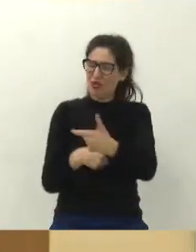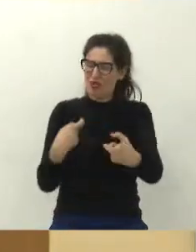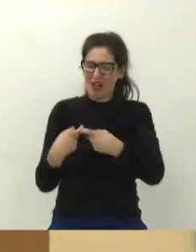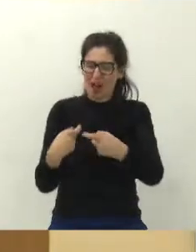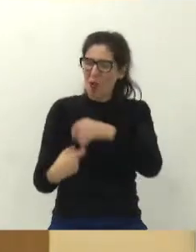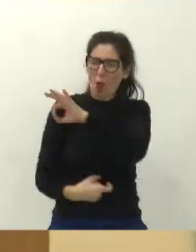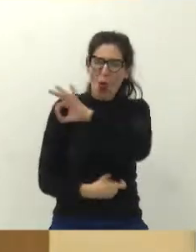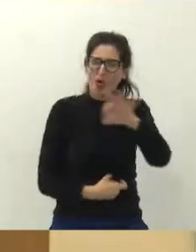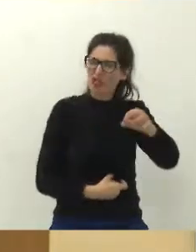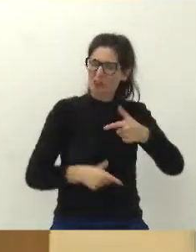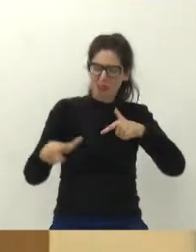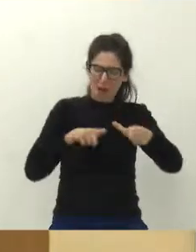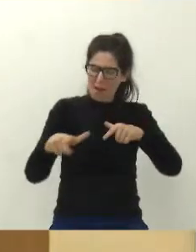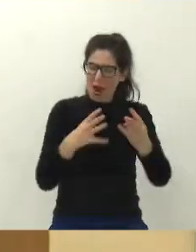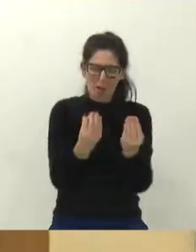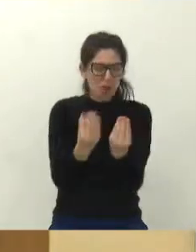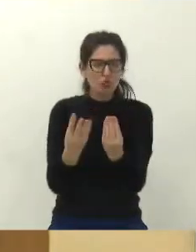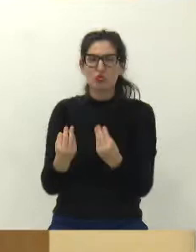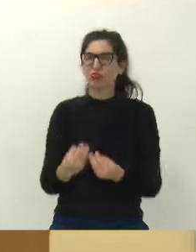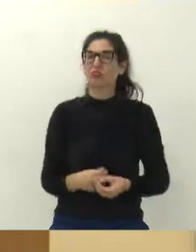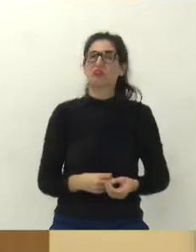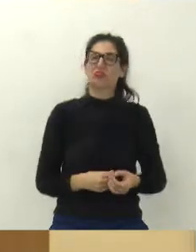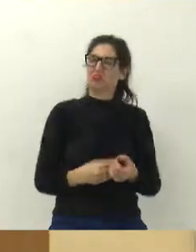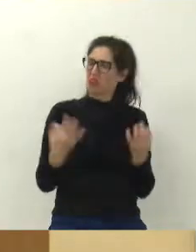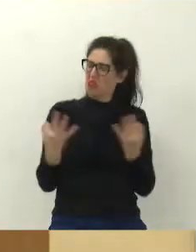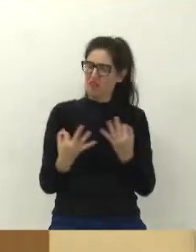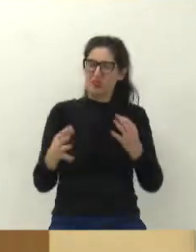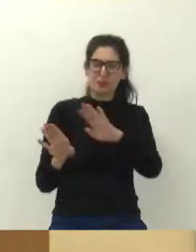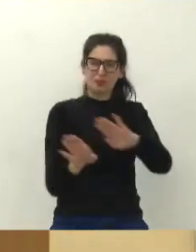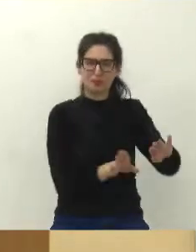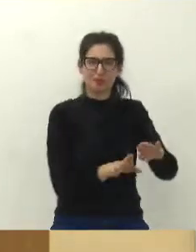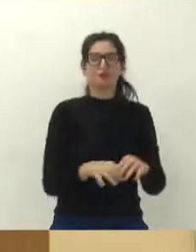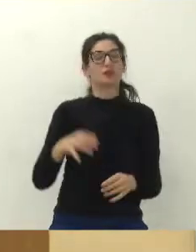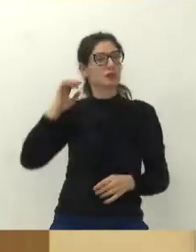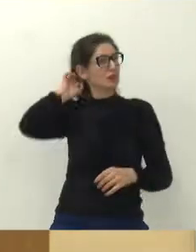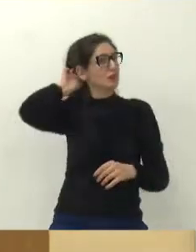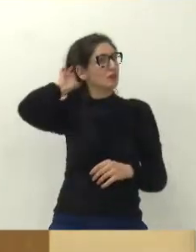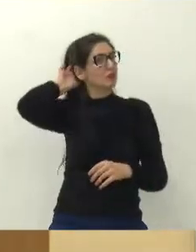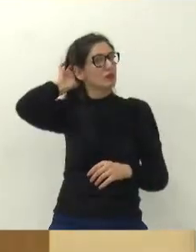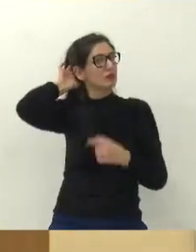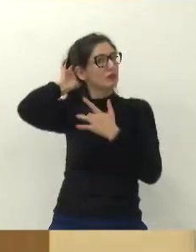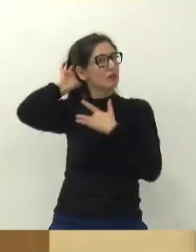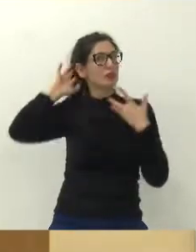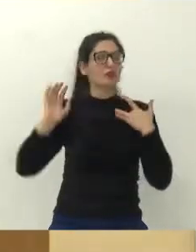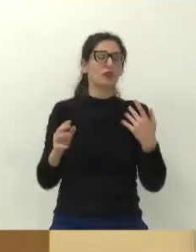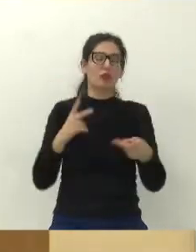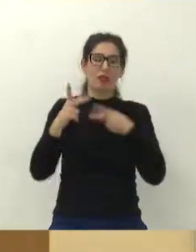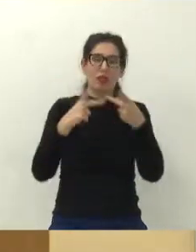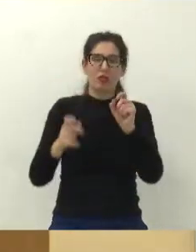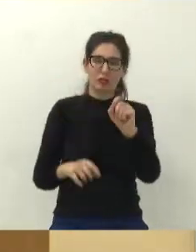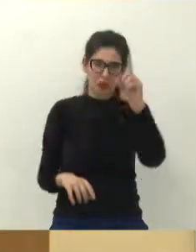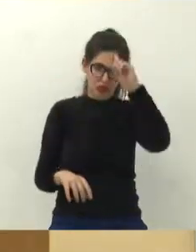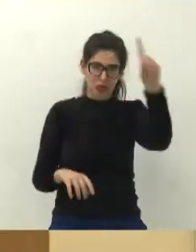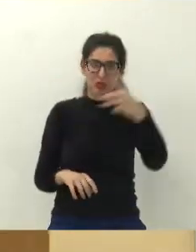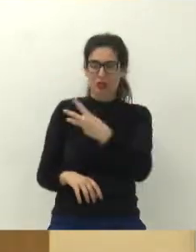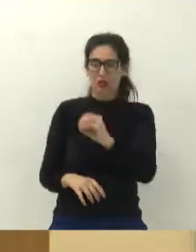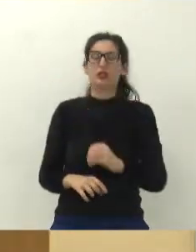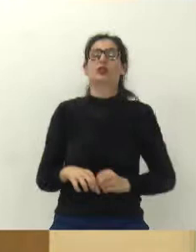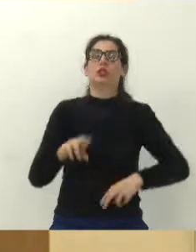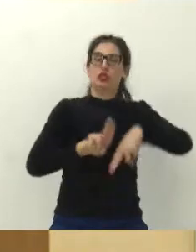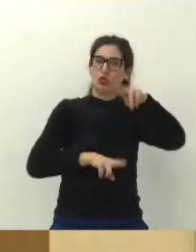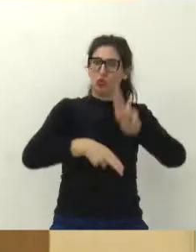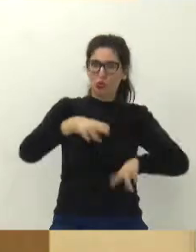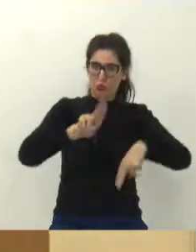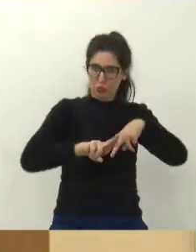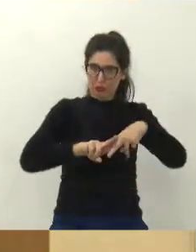bem. Com relação à saúde, eu gostaria de estar comentando. No dia 30 de junho, antes de sair